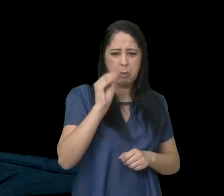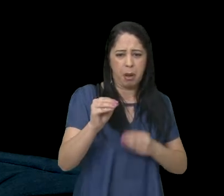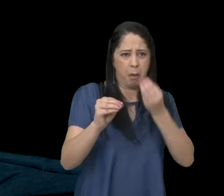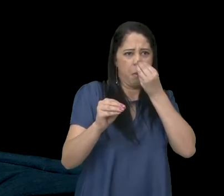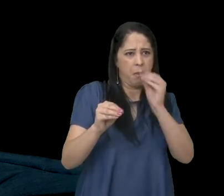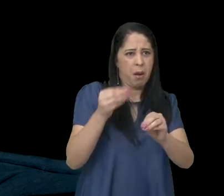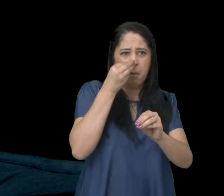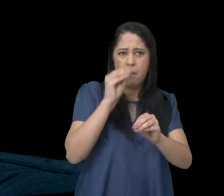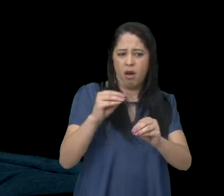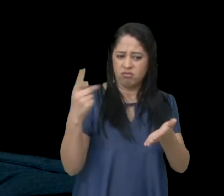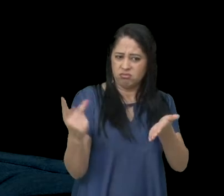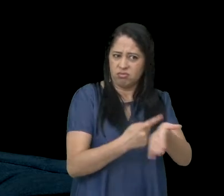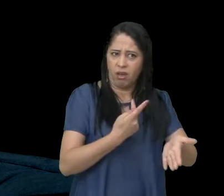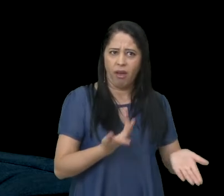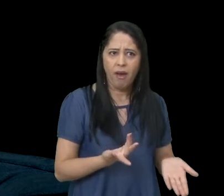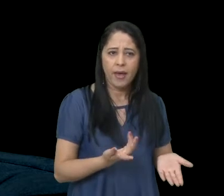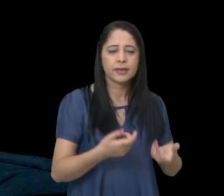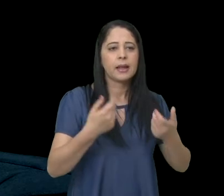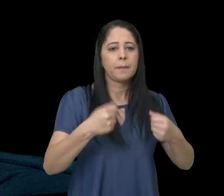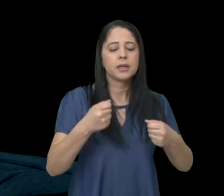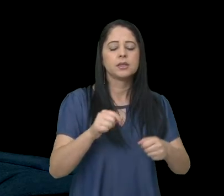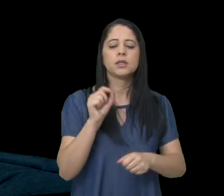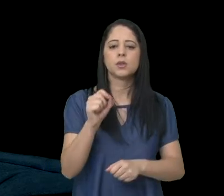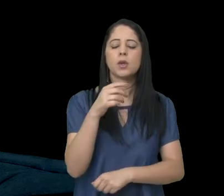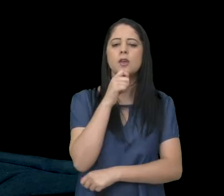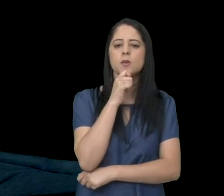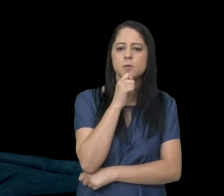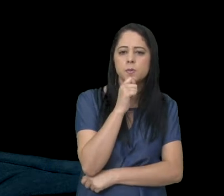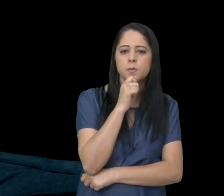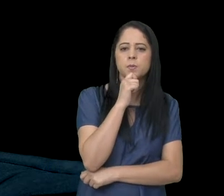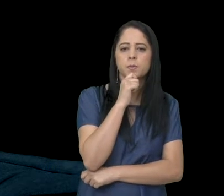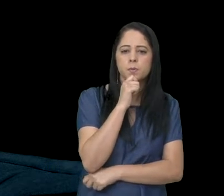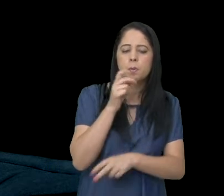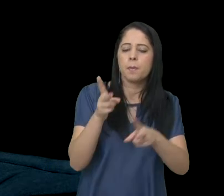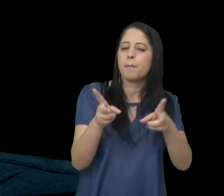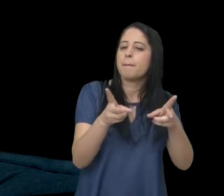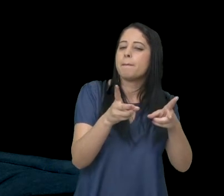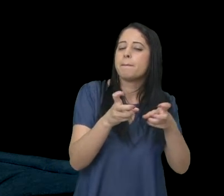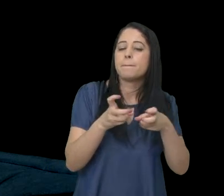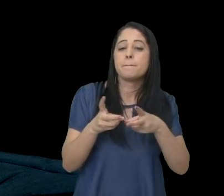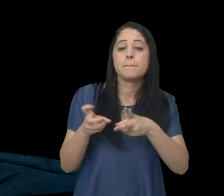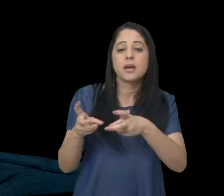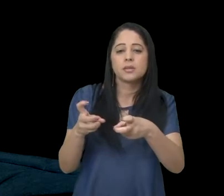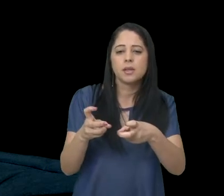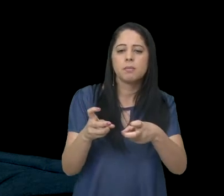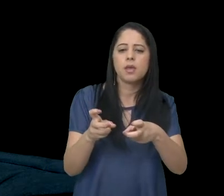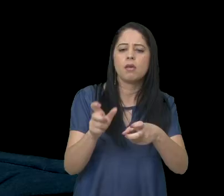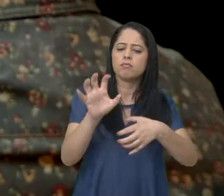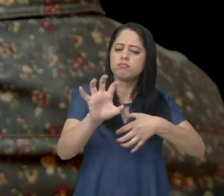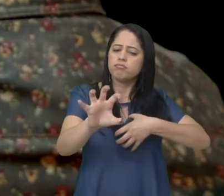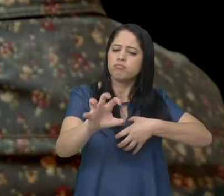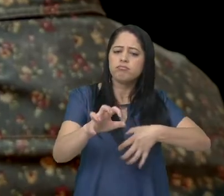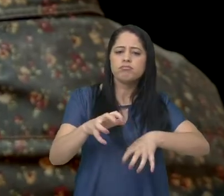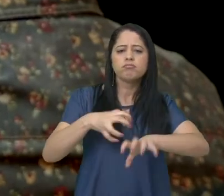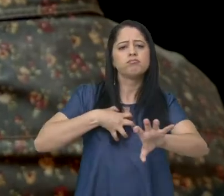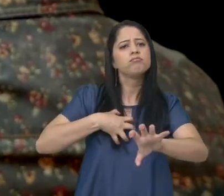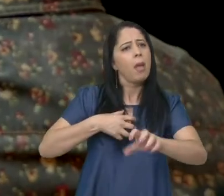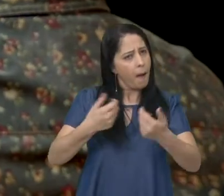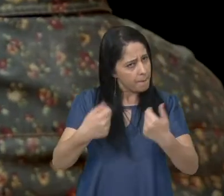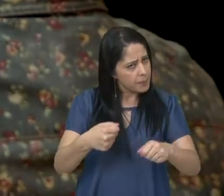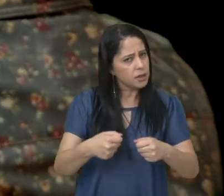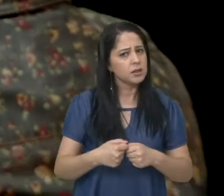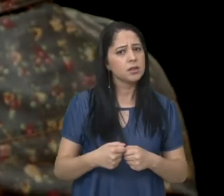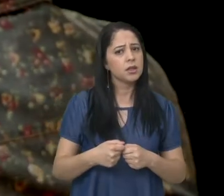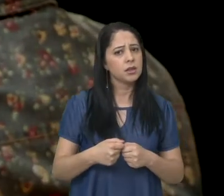acaba errando muito, né? Você tem que ouvir, você tem que perceber o que o outro está sentindo